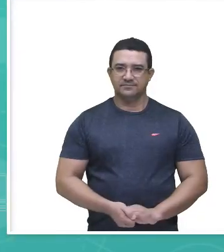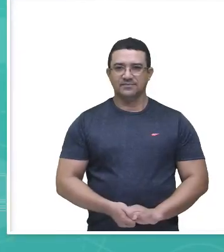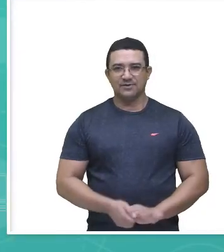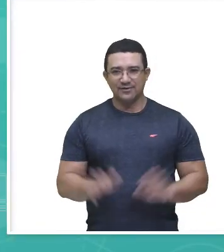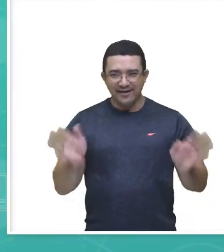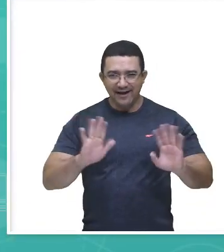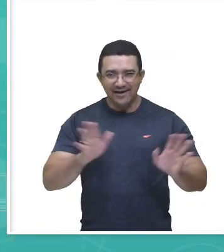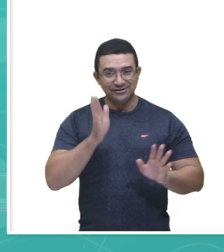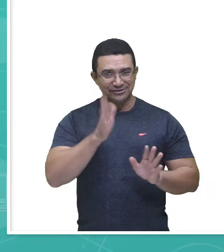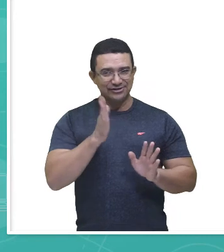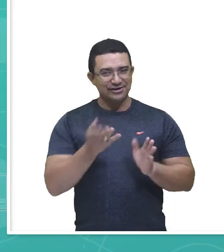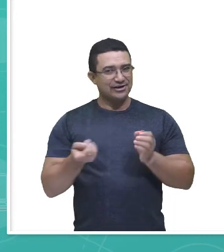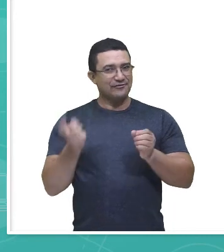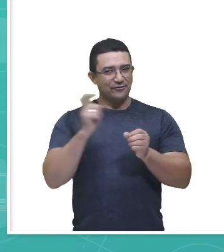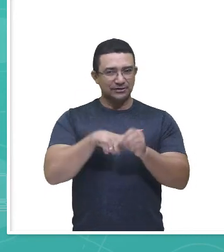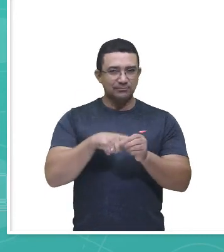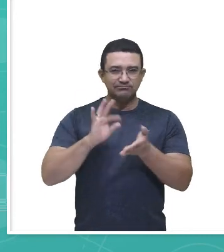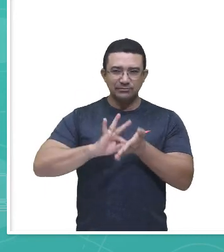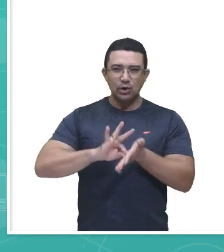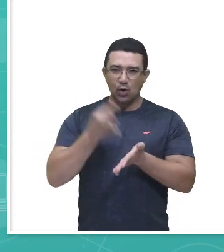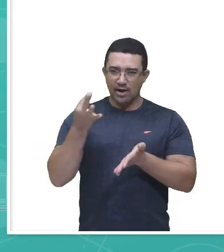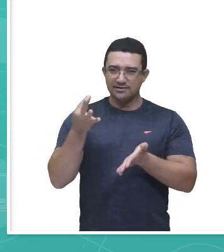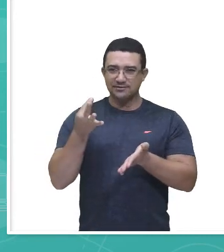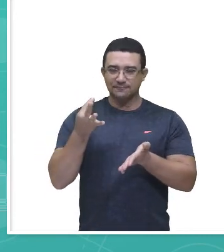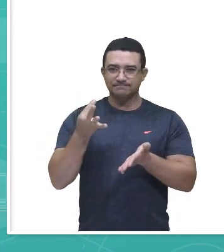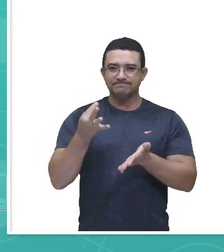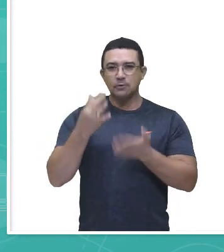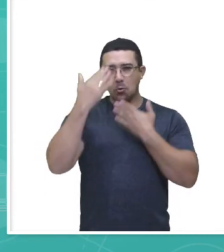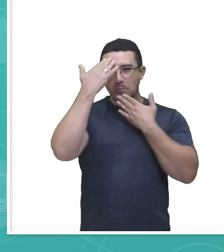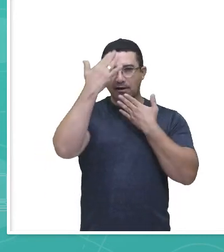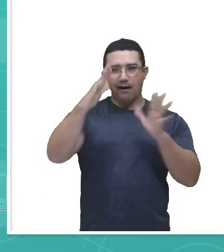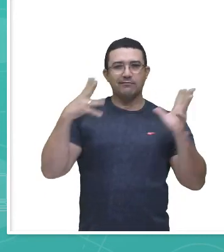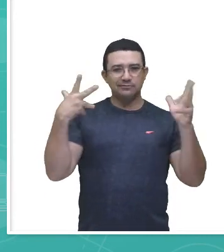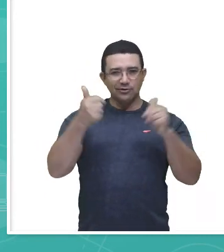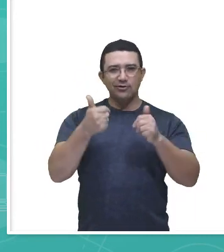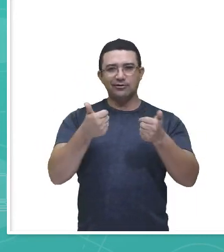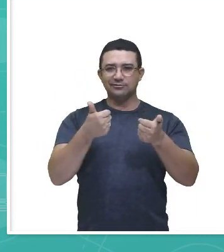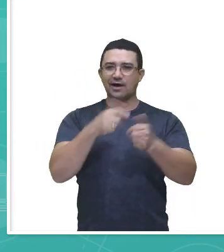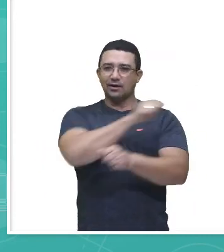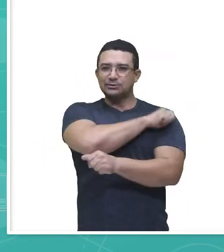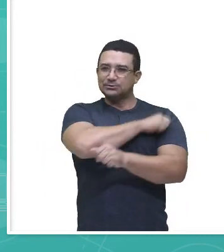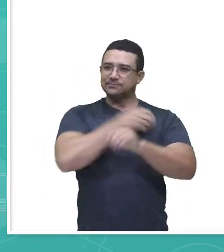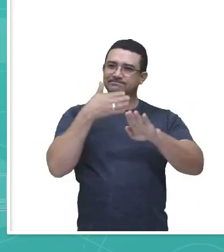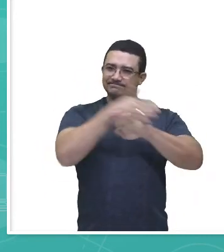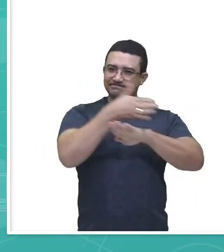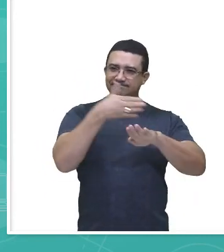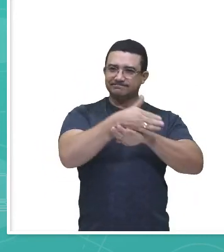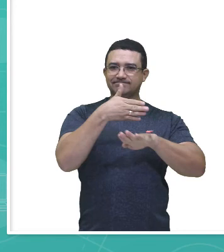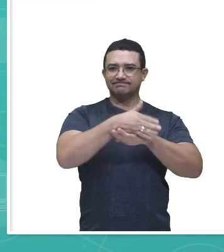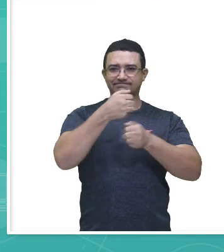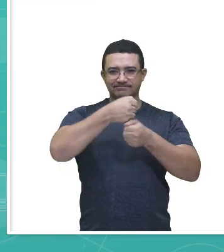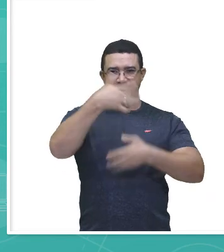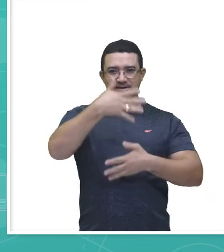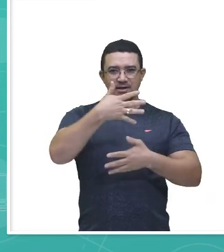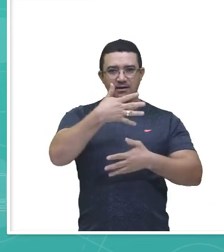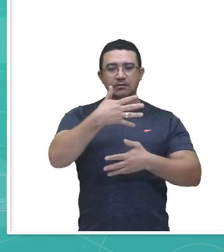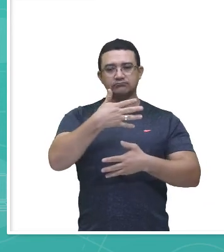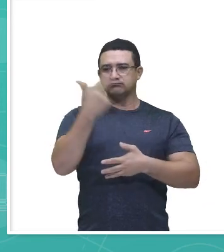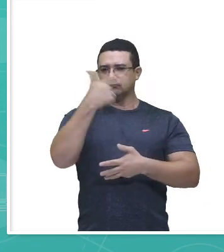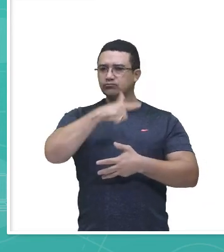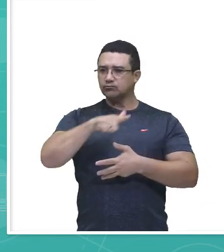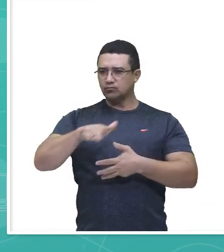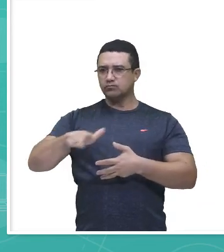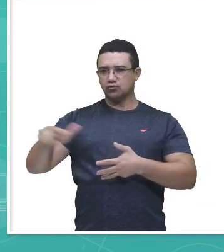lá voltamos para as correções, né? Obrigada pela participação de vocês, né? Continue